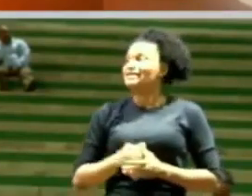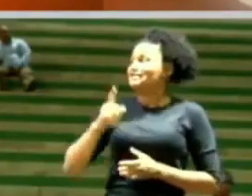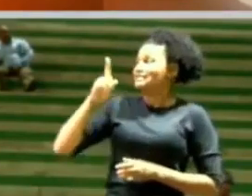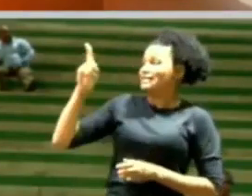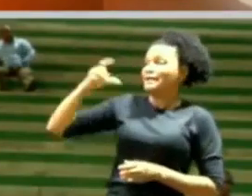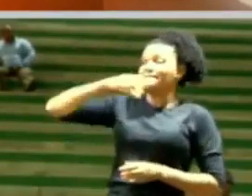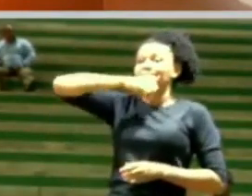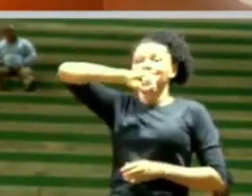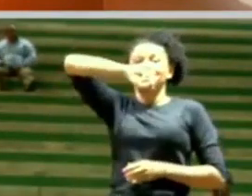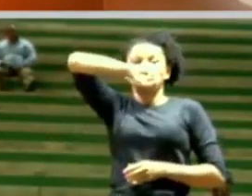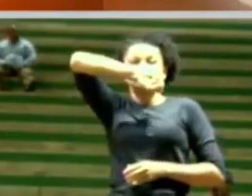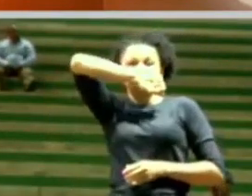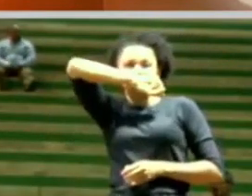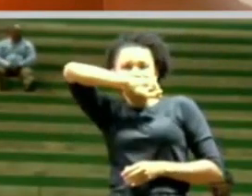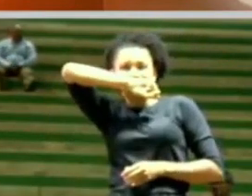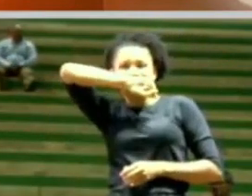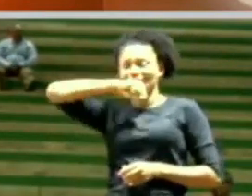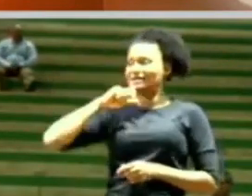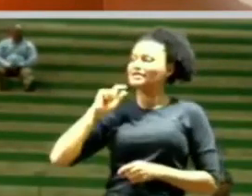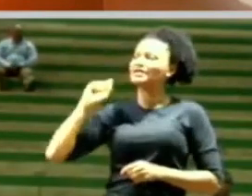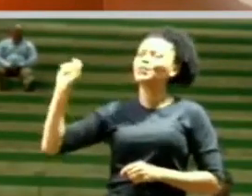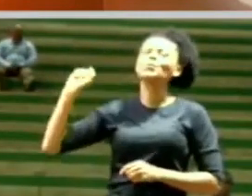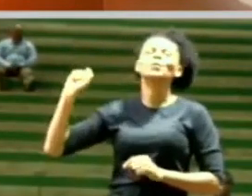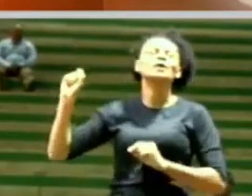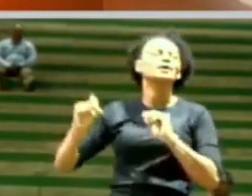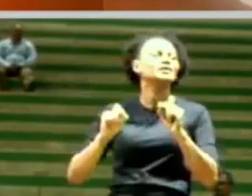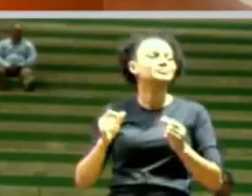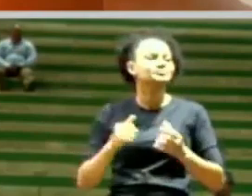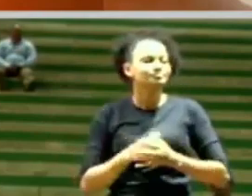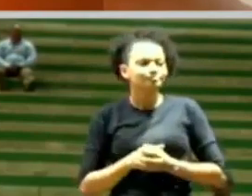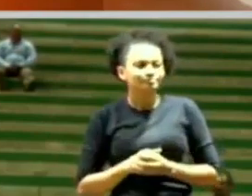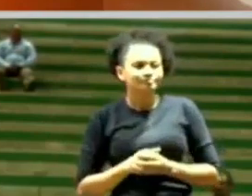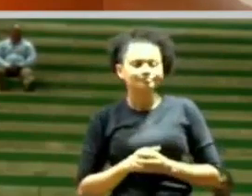pai, ela é o quê?